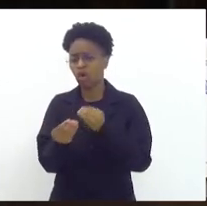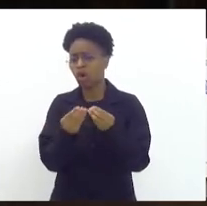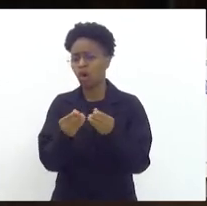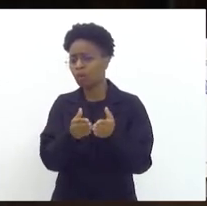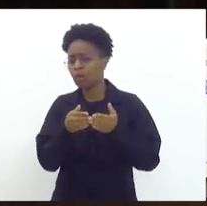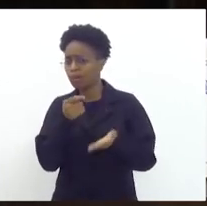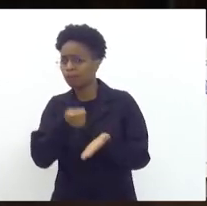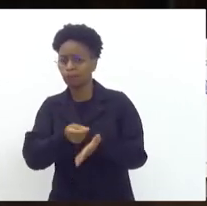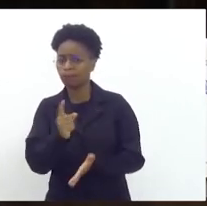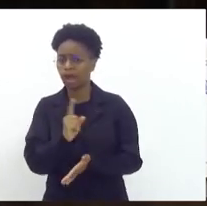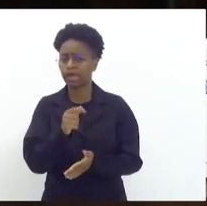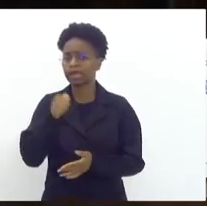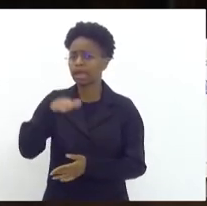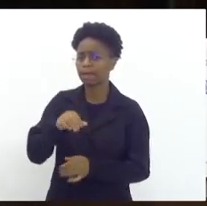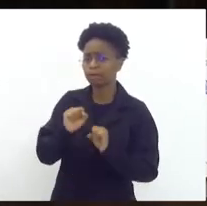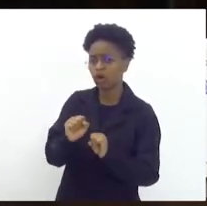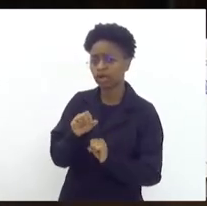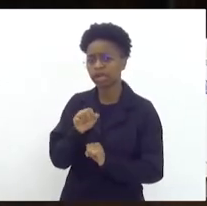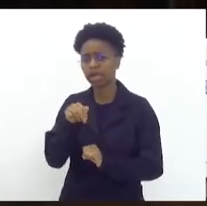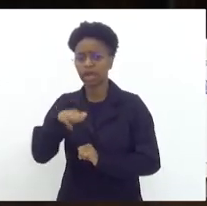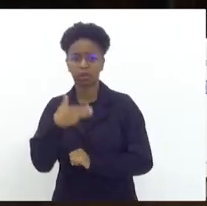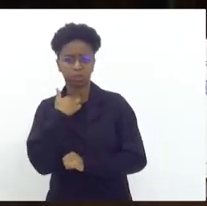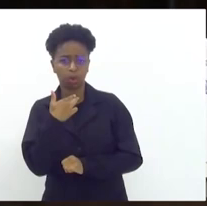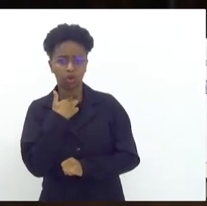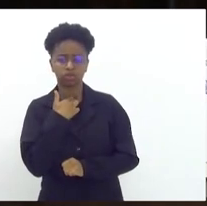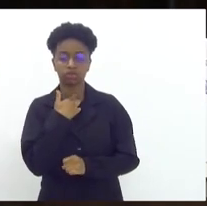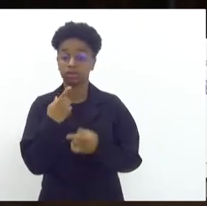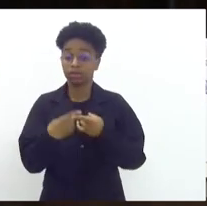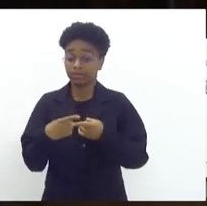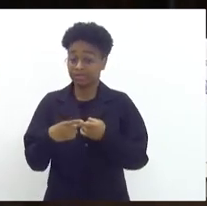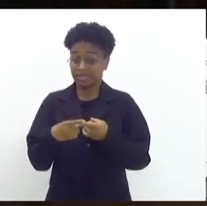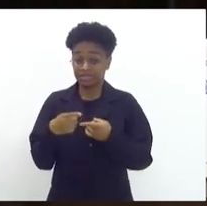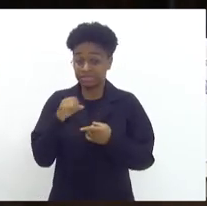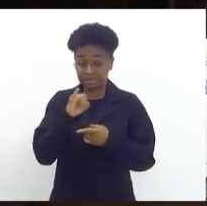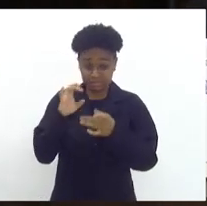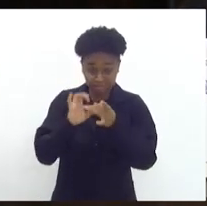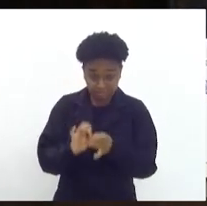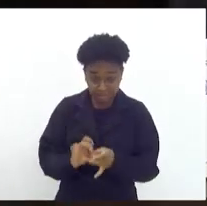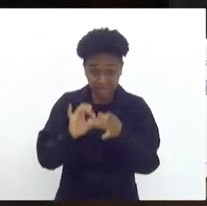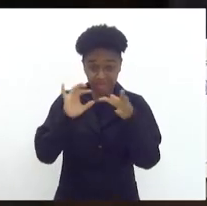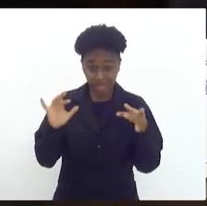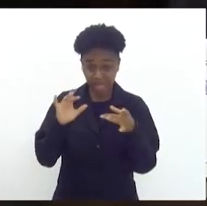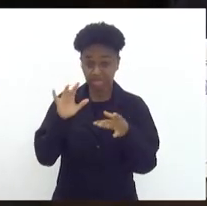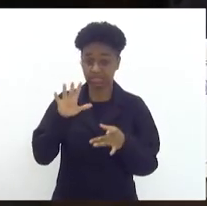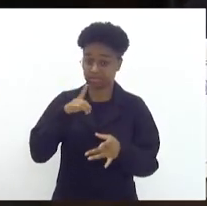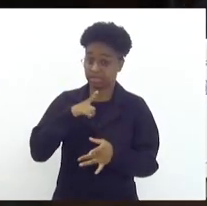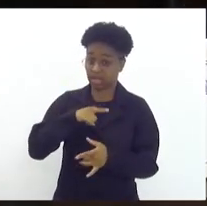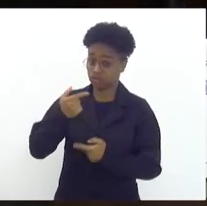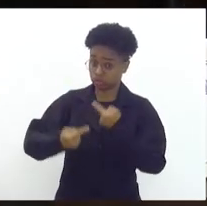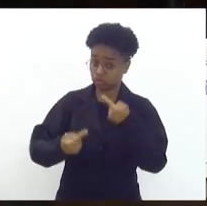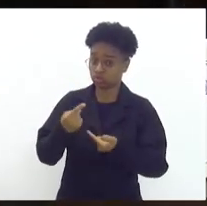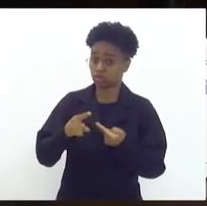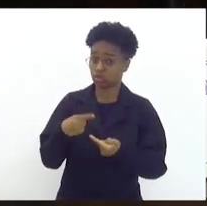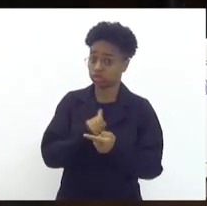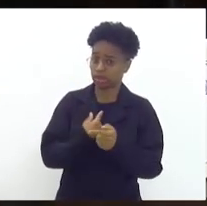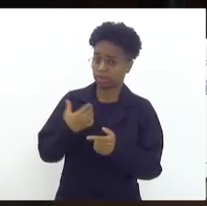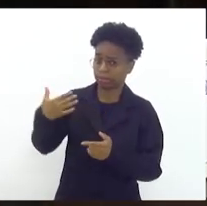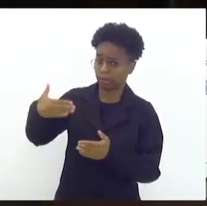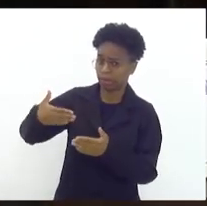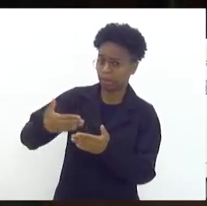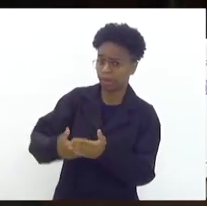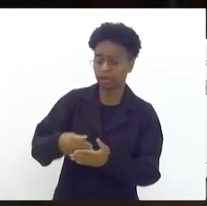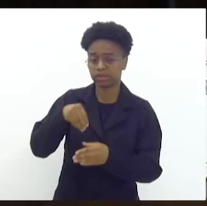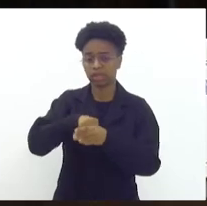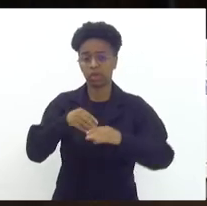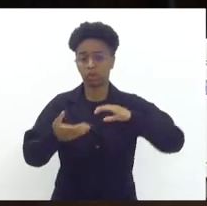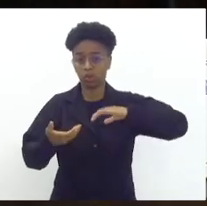isenção quem é que pode ter quem é que não vai ter porque senão quando você se permite isso e essa é a discussão que se fez esse tempo todo no Congresso